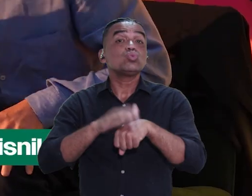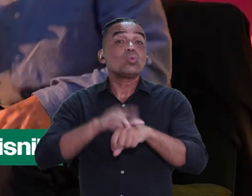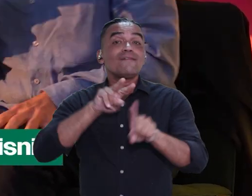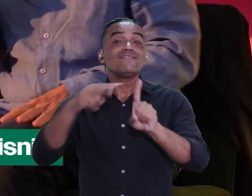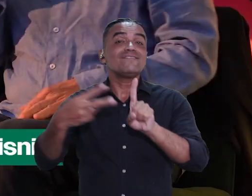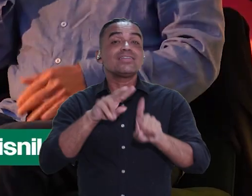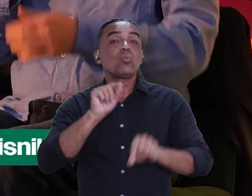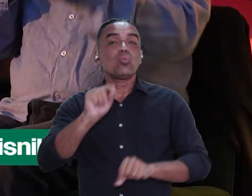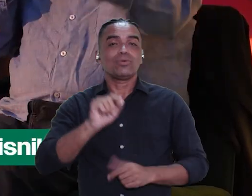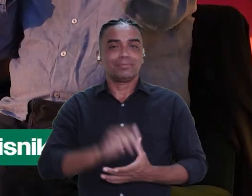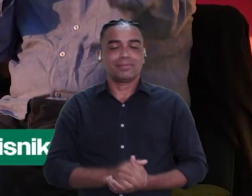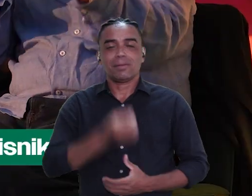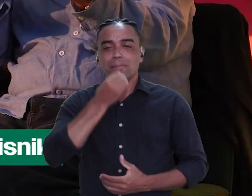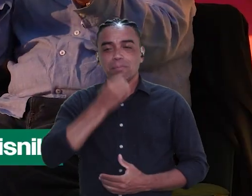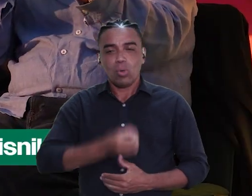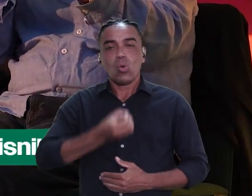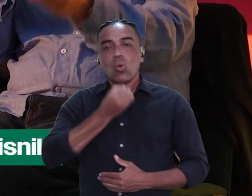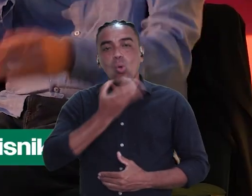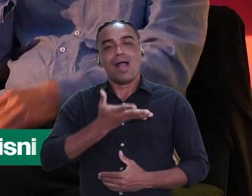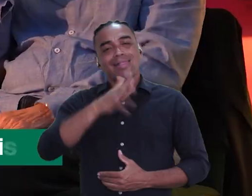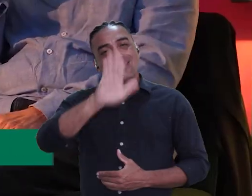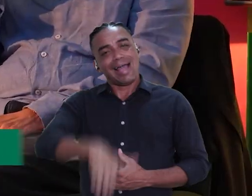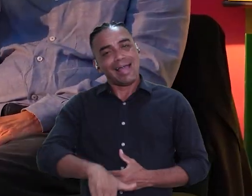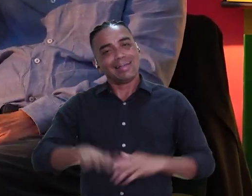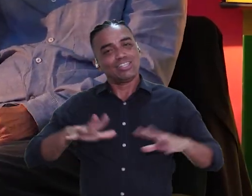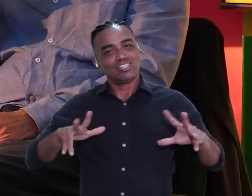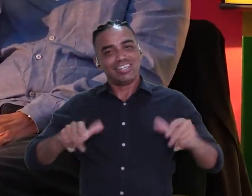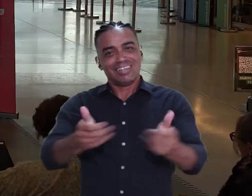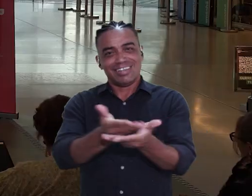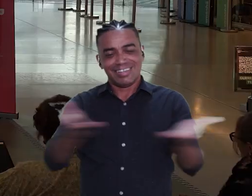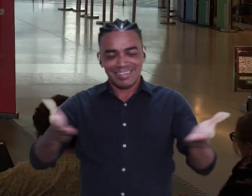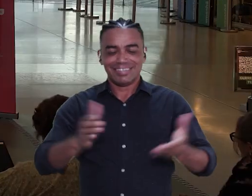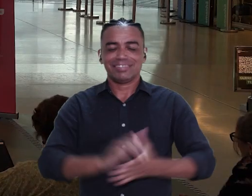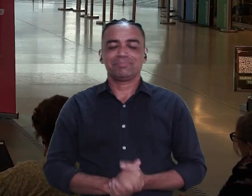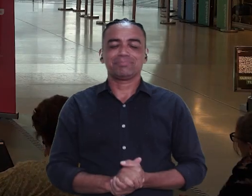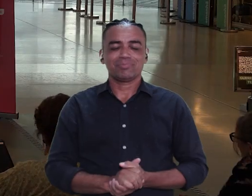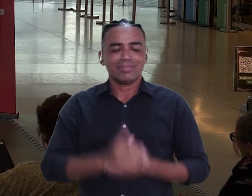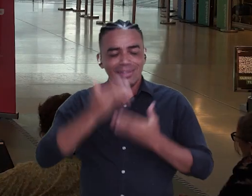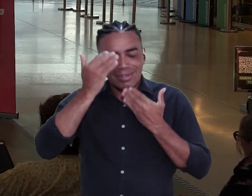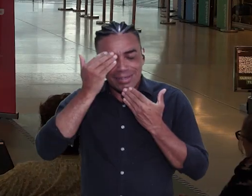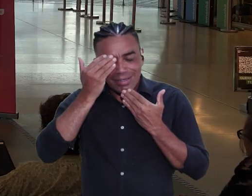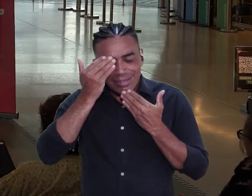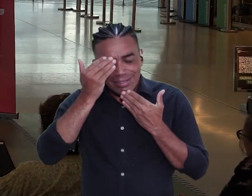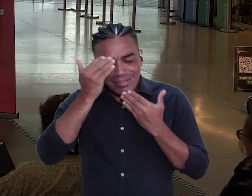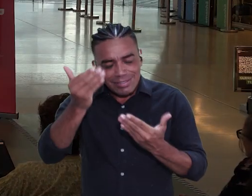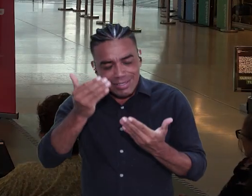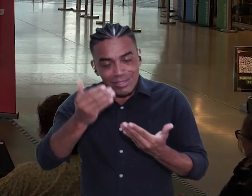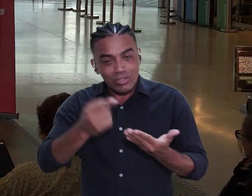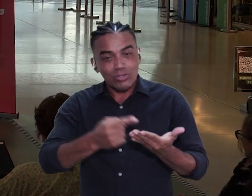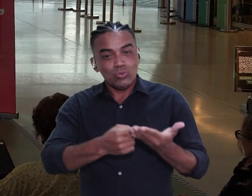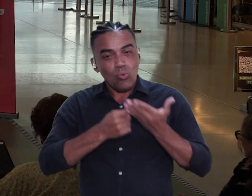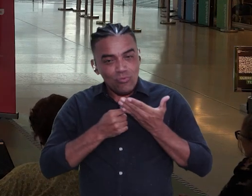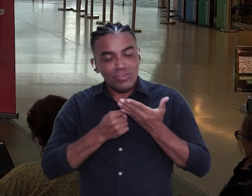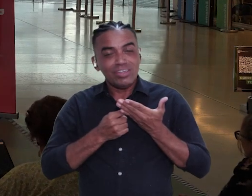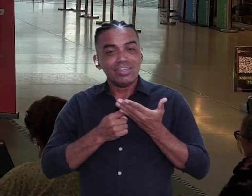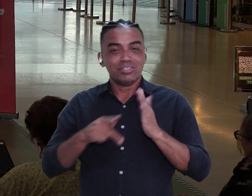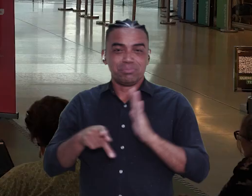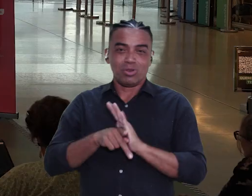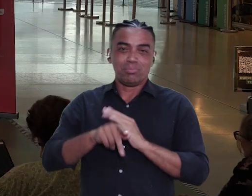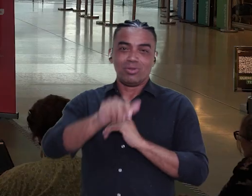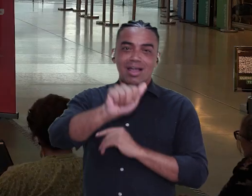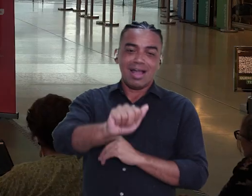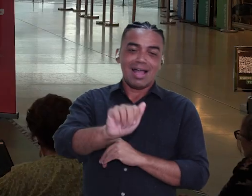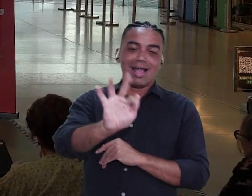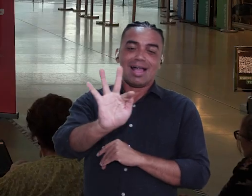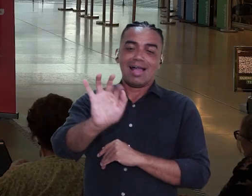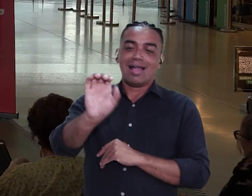tarde a todas e todos. Muito agradecido por esse convite que vem do Afonso